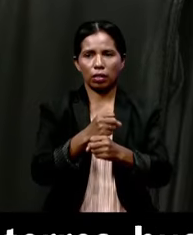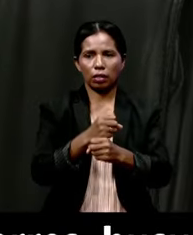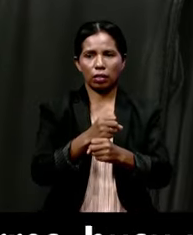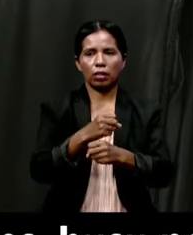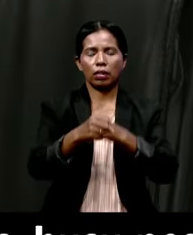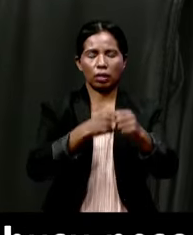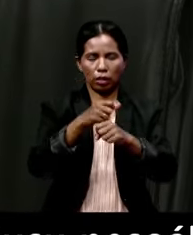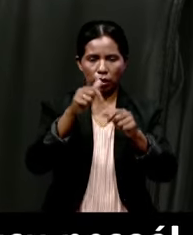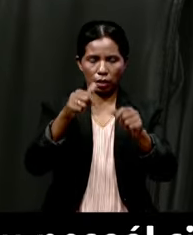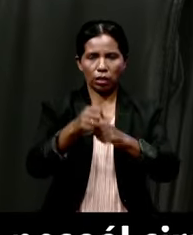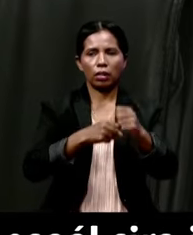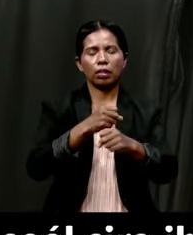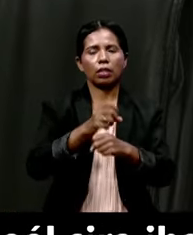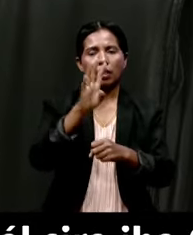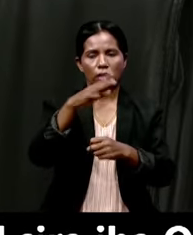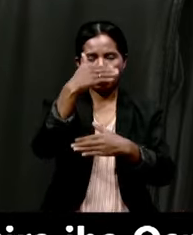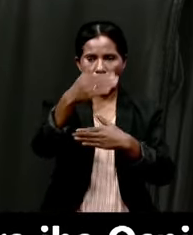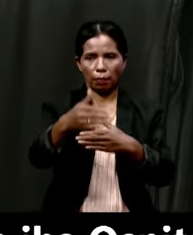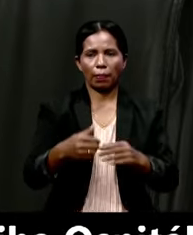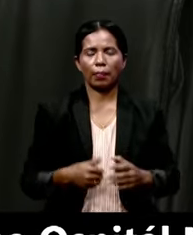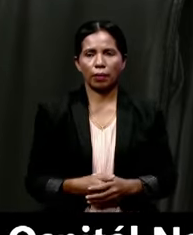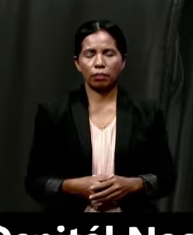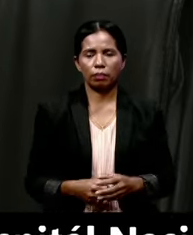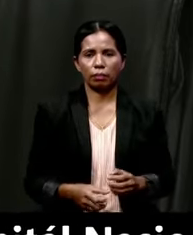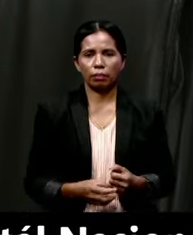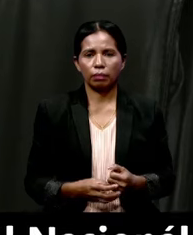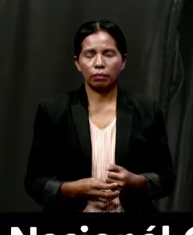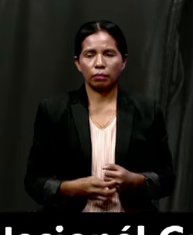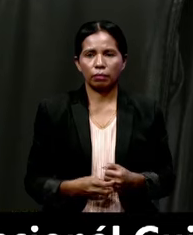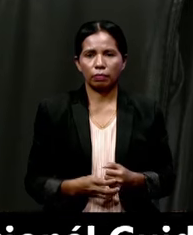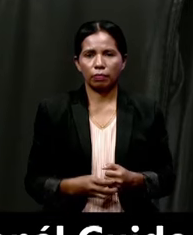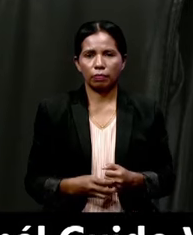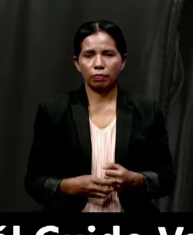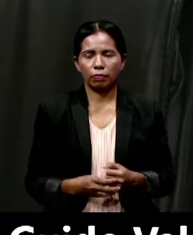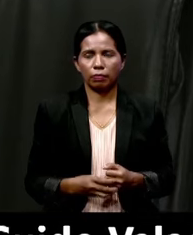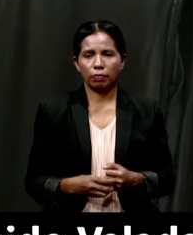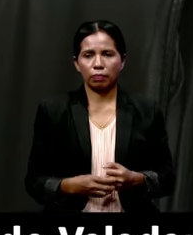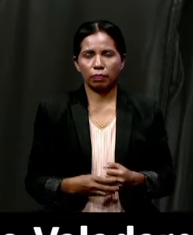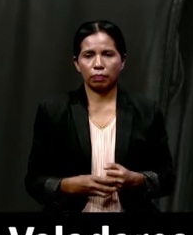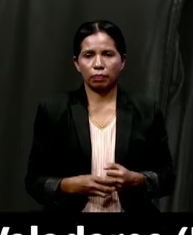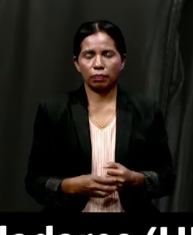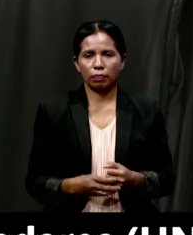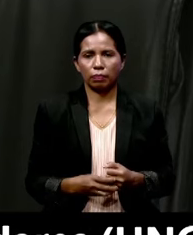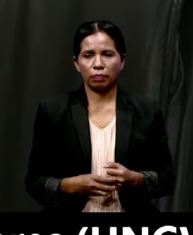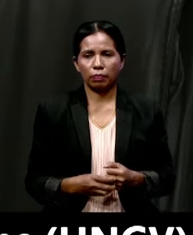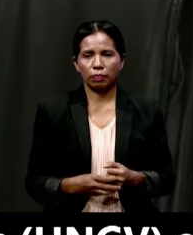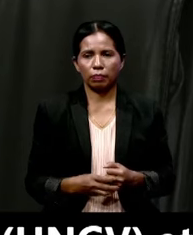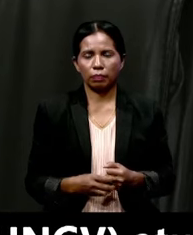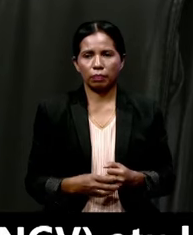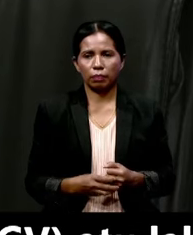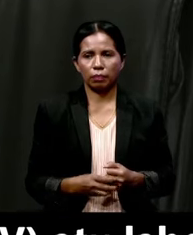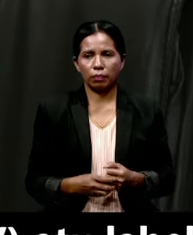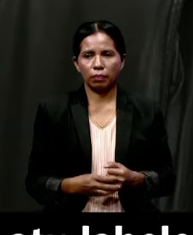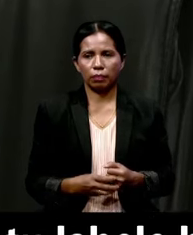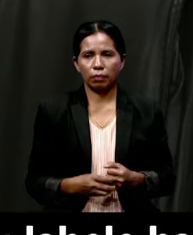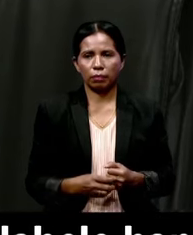ira tina hako. Parlamento aprova né la relativa decreto lei de que Ministério mantém né com isso.